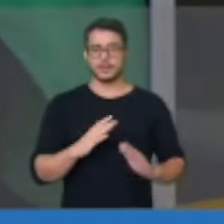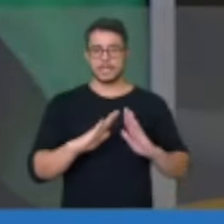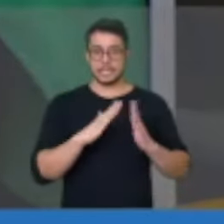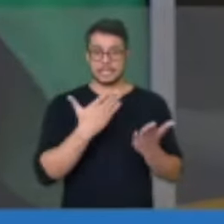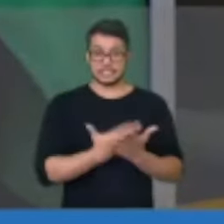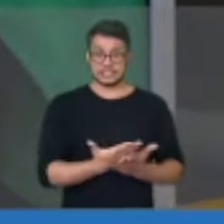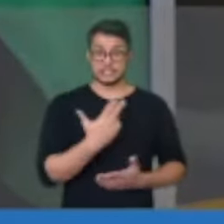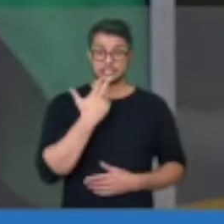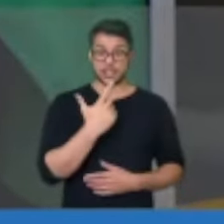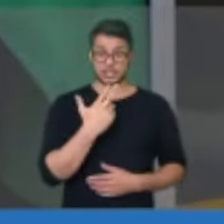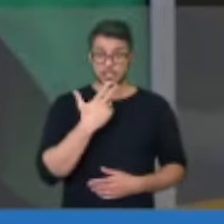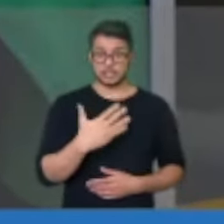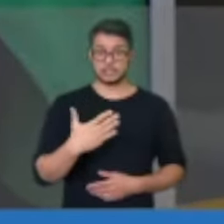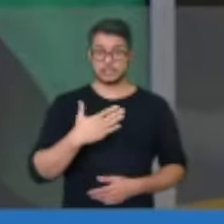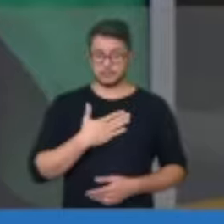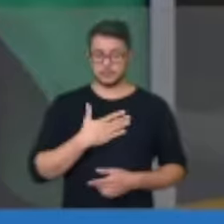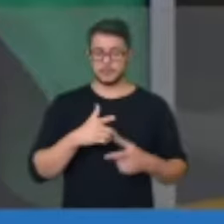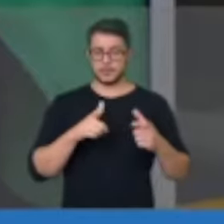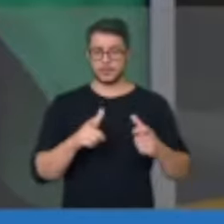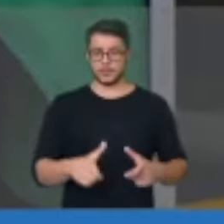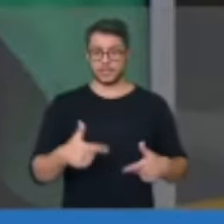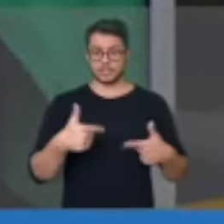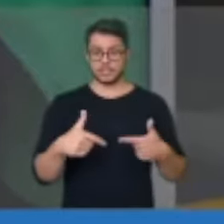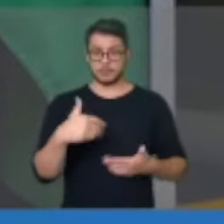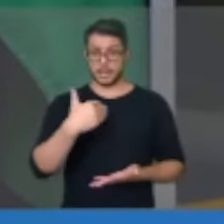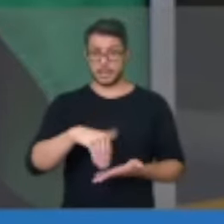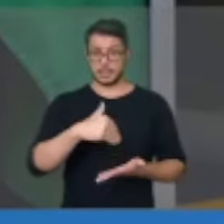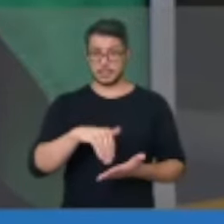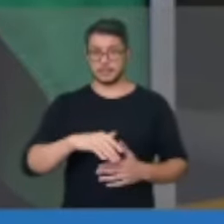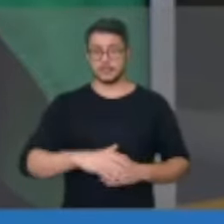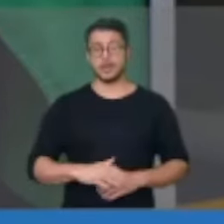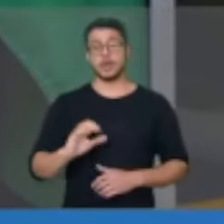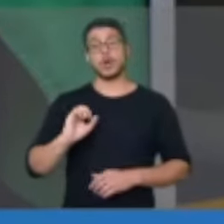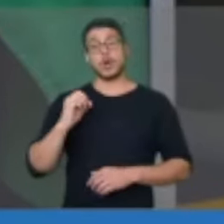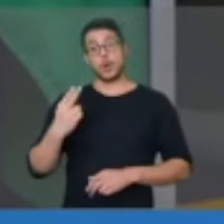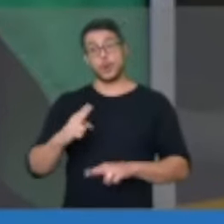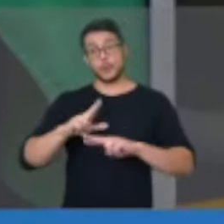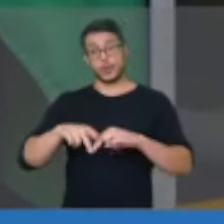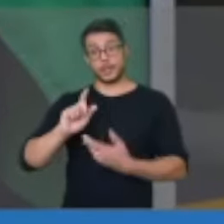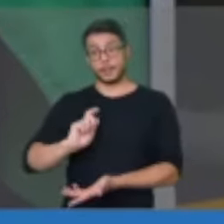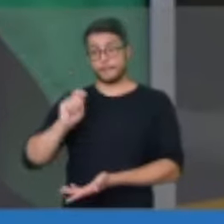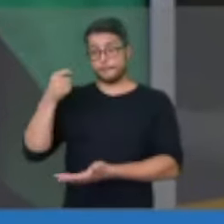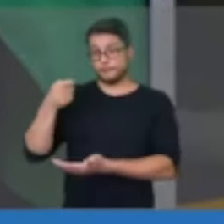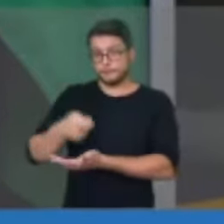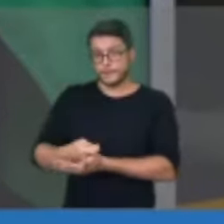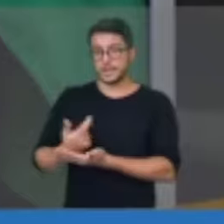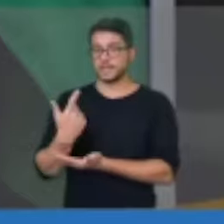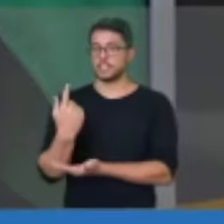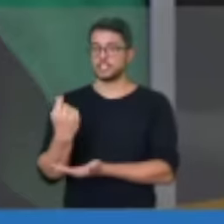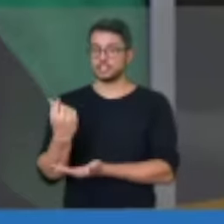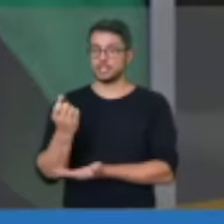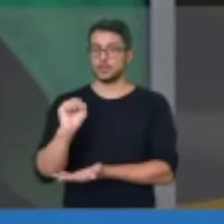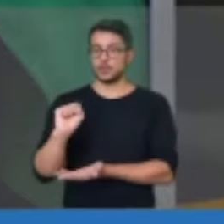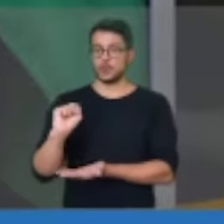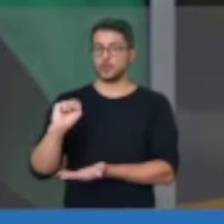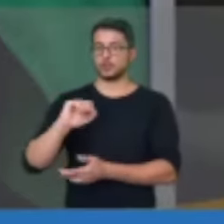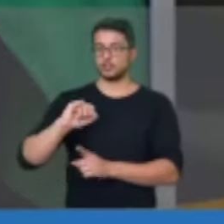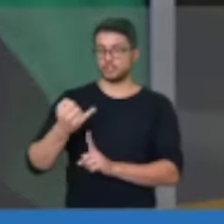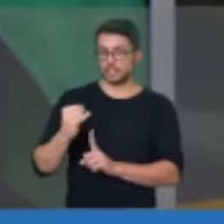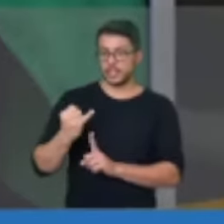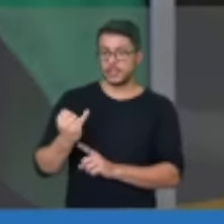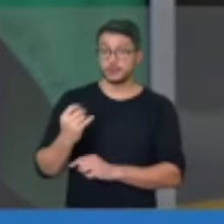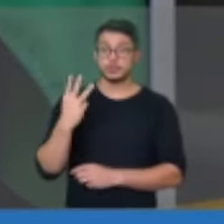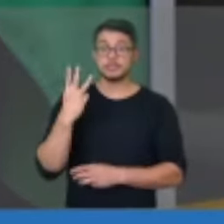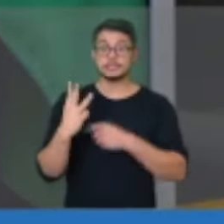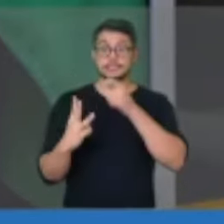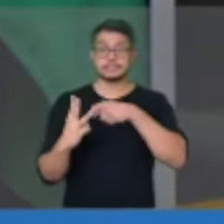eu financei 8 de janeiro, 3 meses depois que o 8 de janeiro aconteceu. É um absurdo o que está acontecendo com o nosso país. É um absurdo. E se